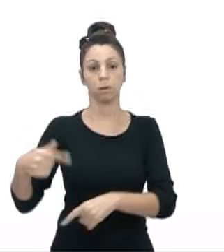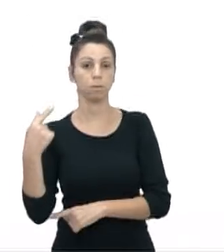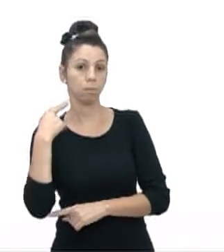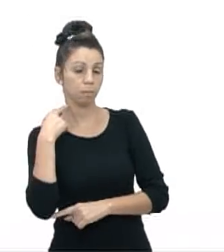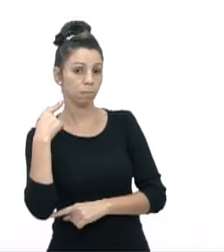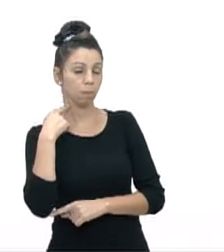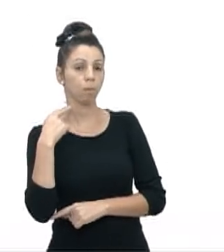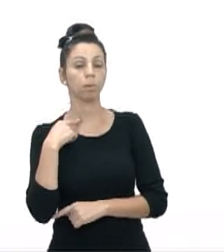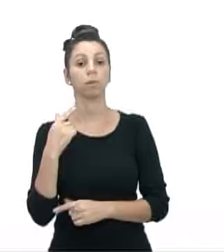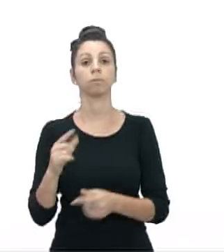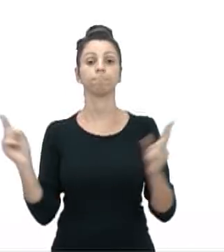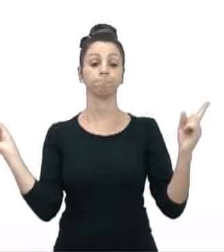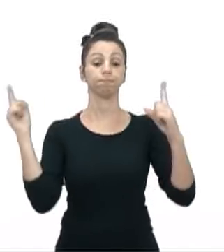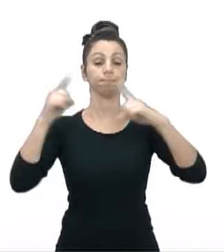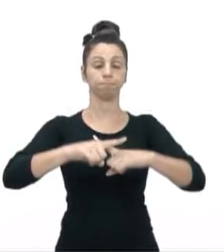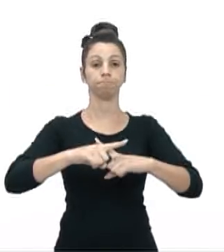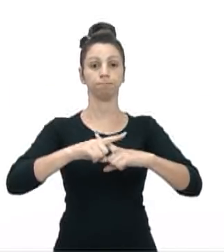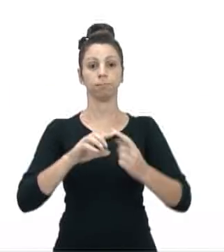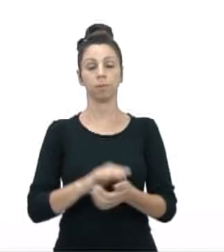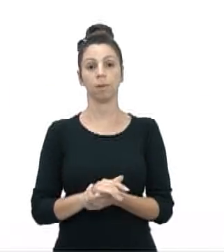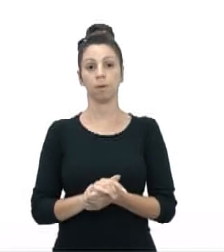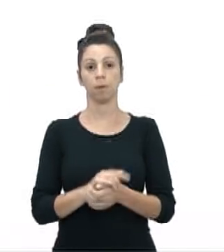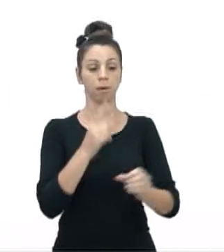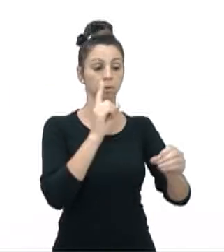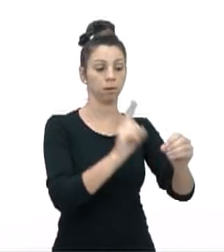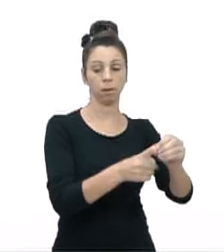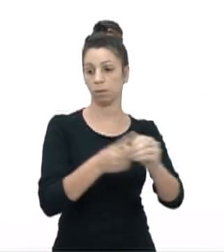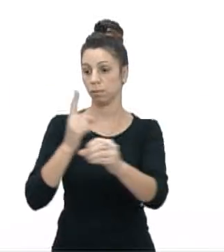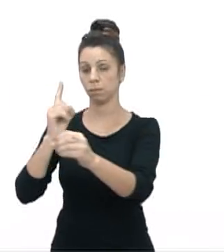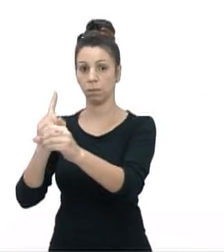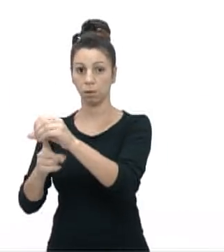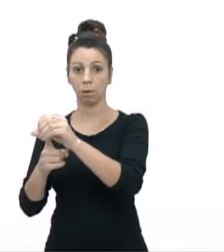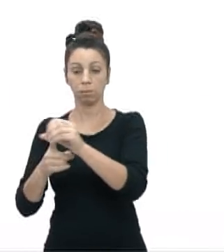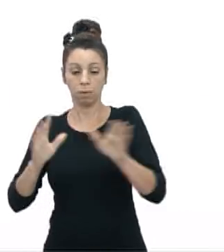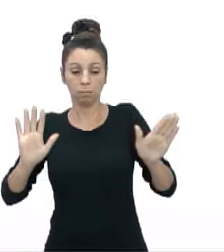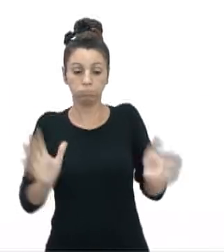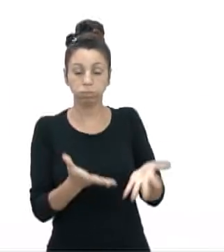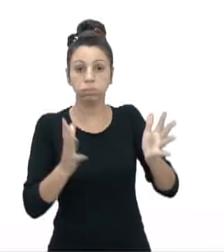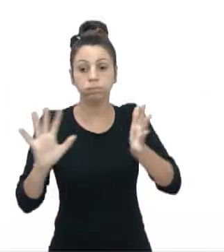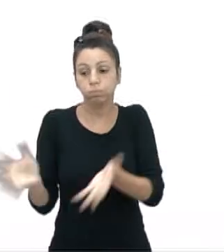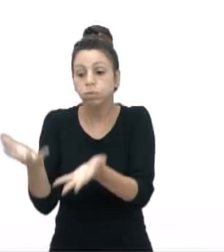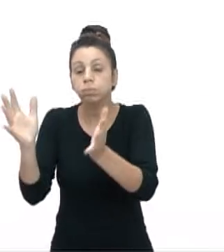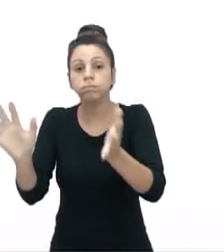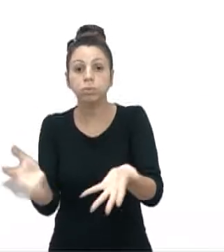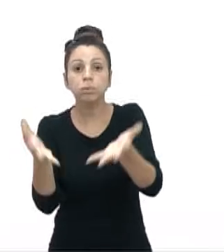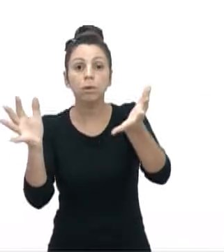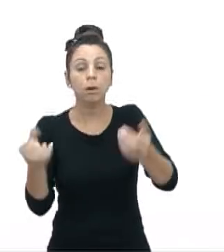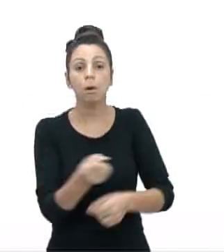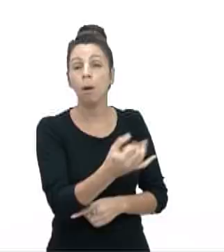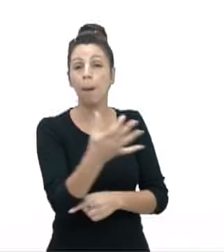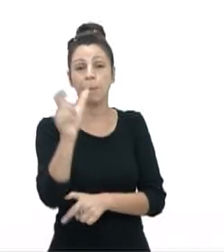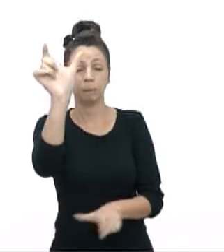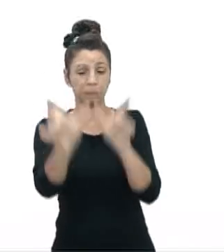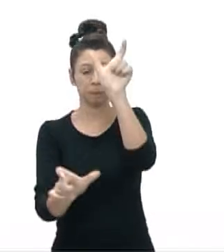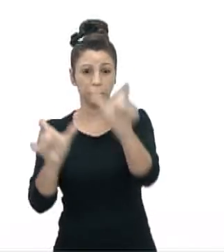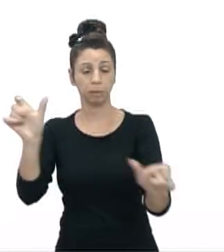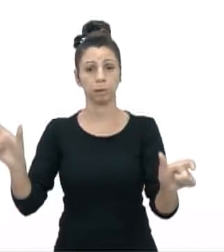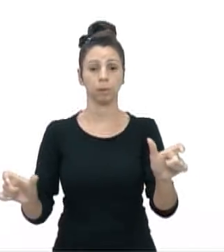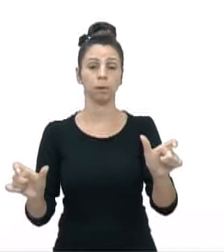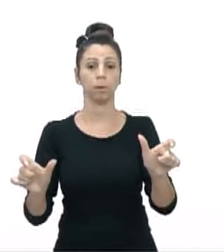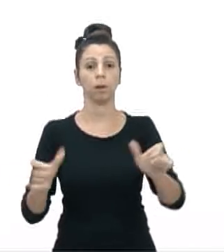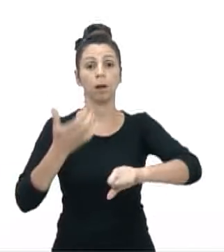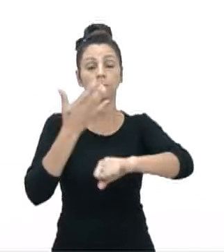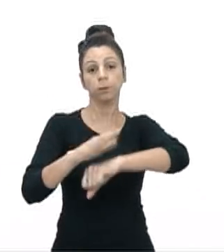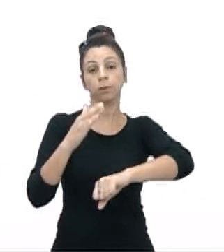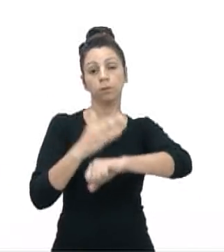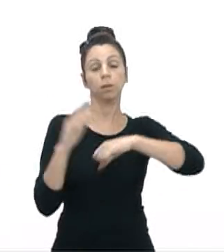uma competição entre as cidades que visa mobilizar o maior número possível de pessoas